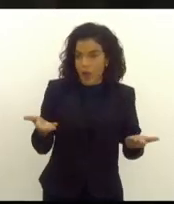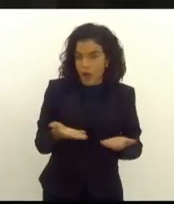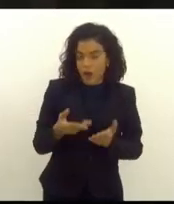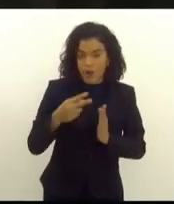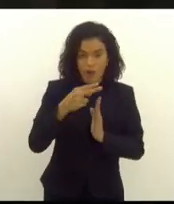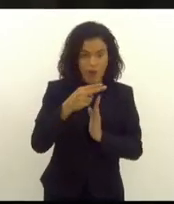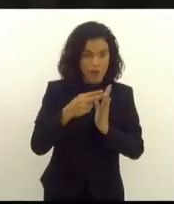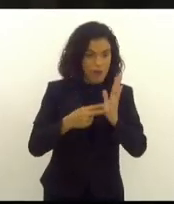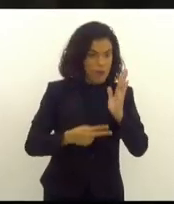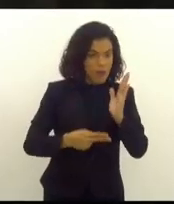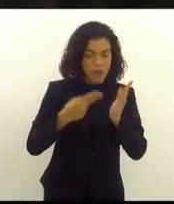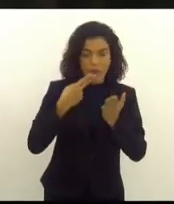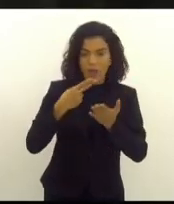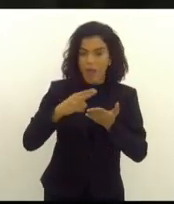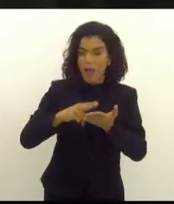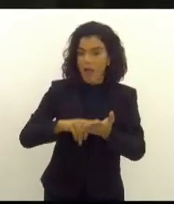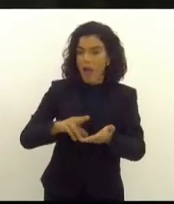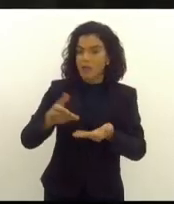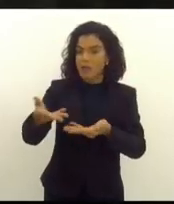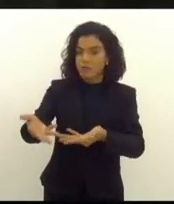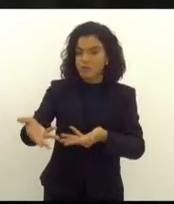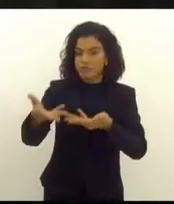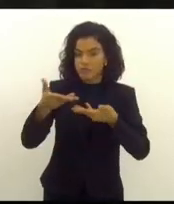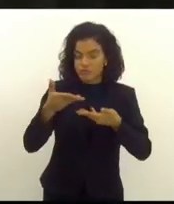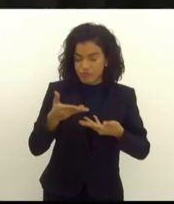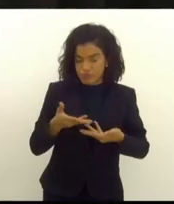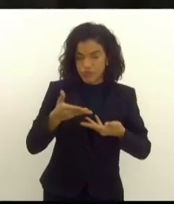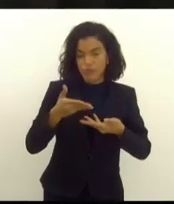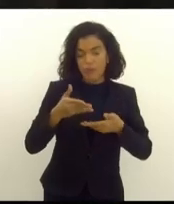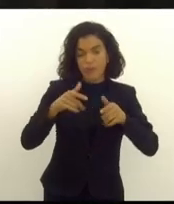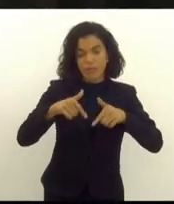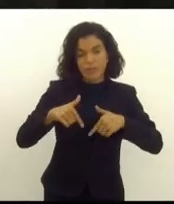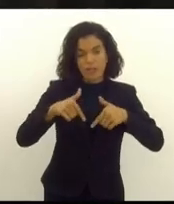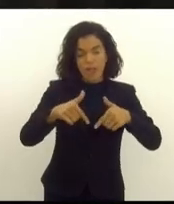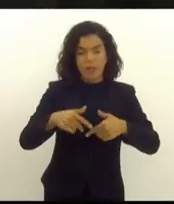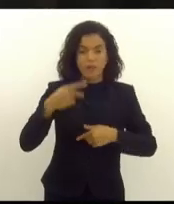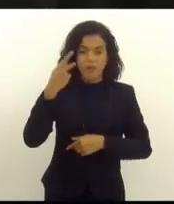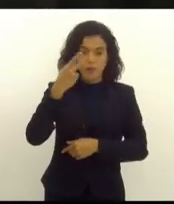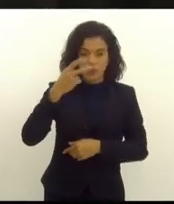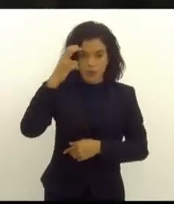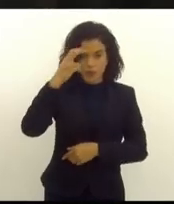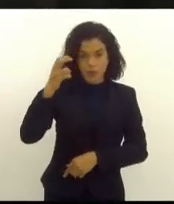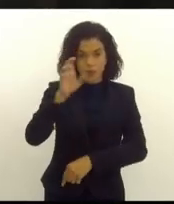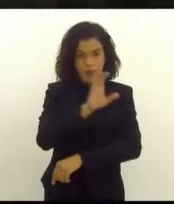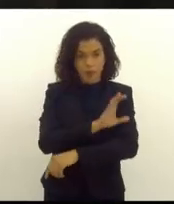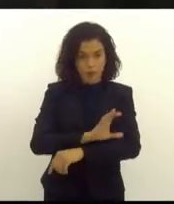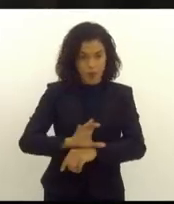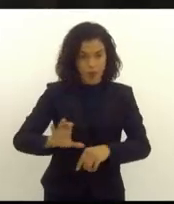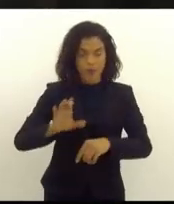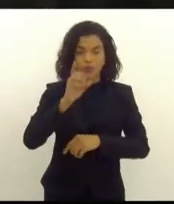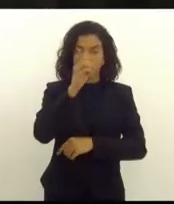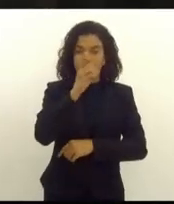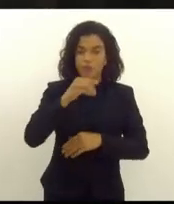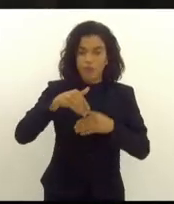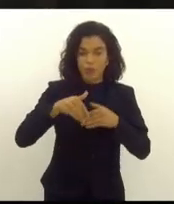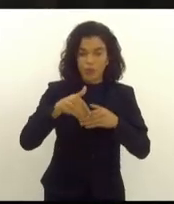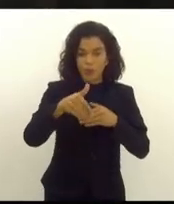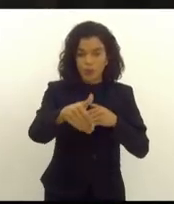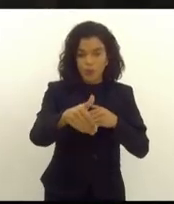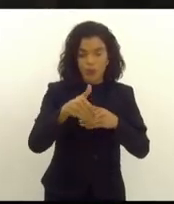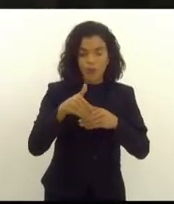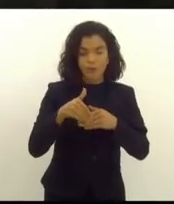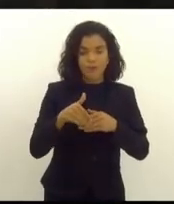a carta convocatória para esse ato político cultural lá em Lumiar no próximo domingo e